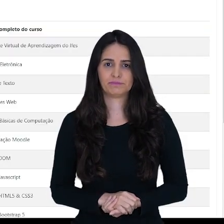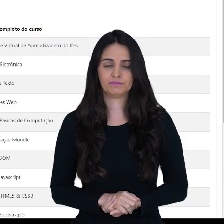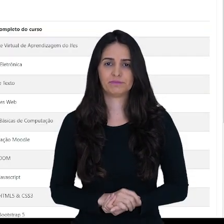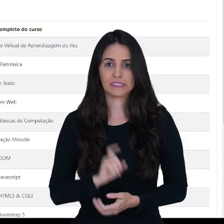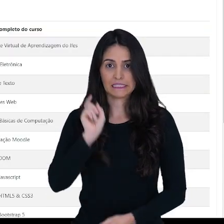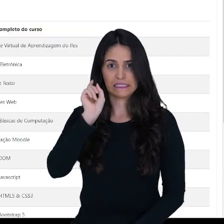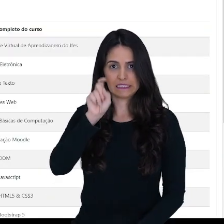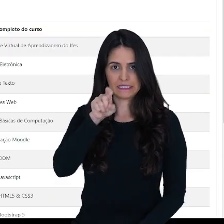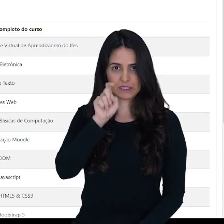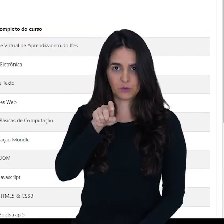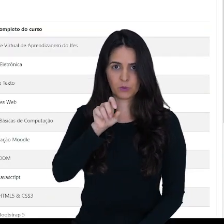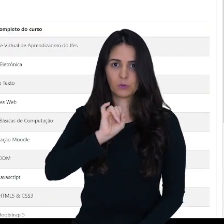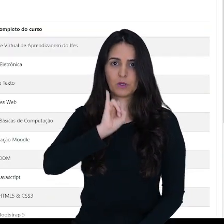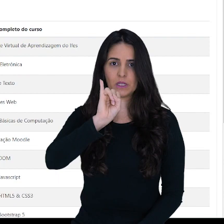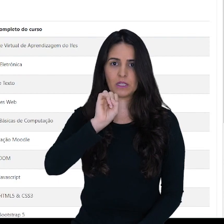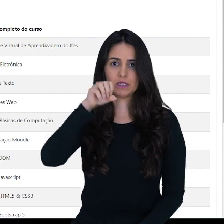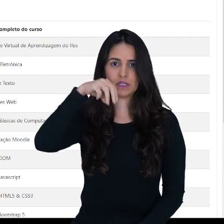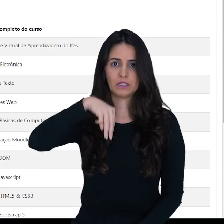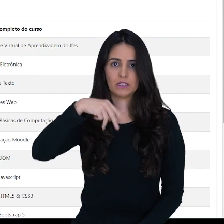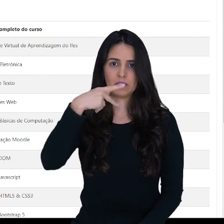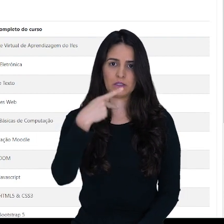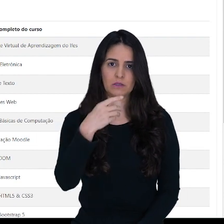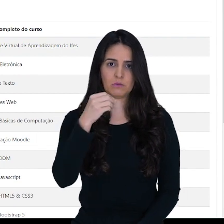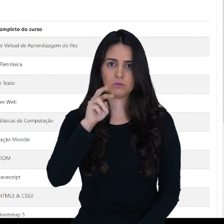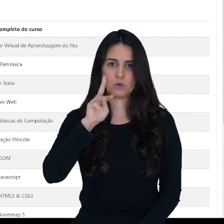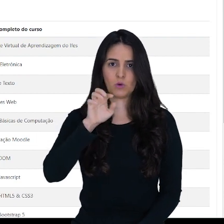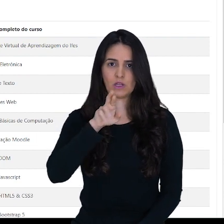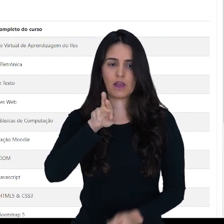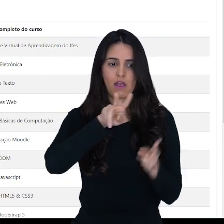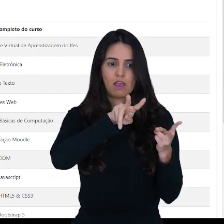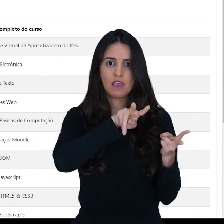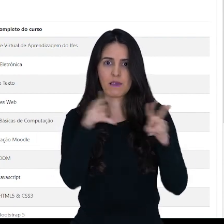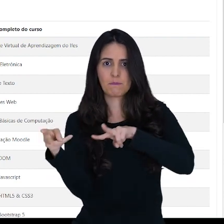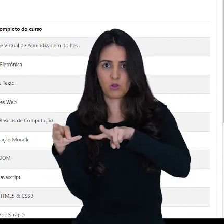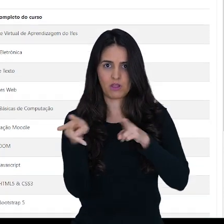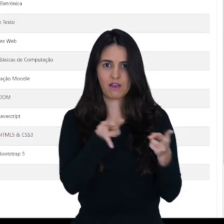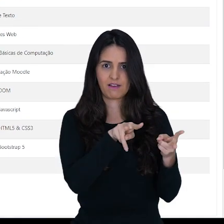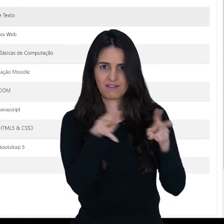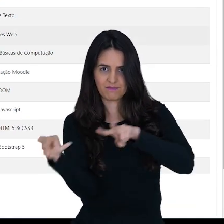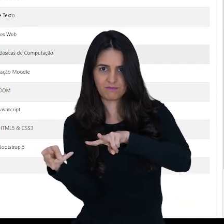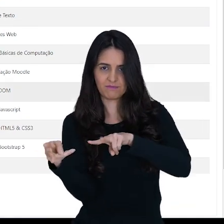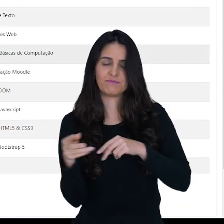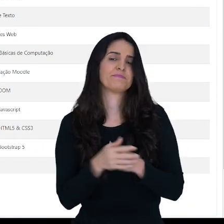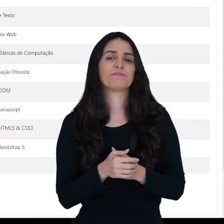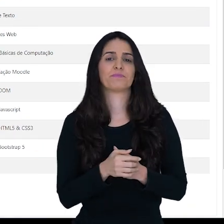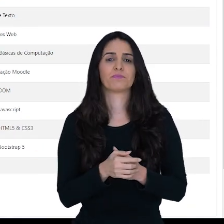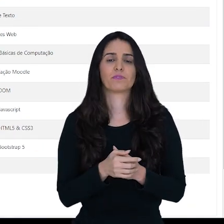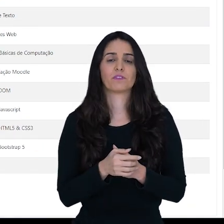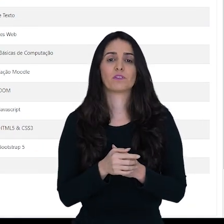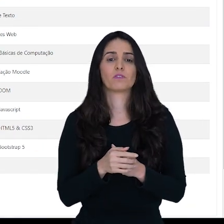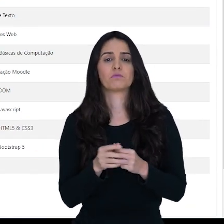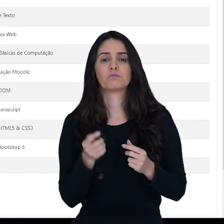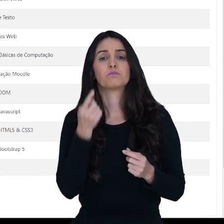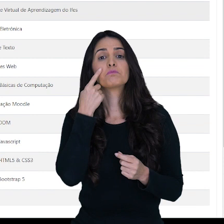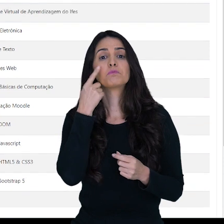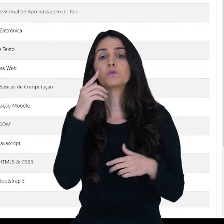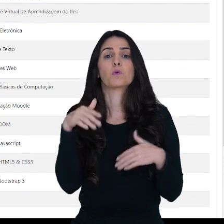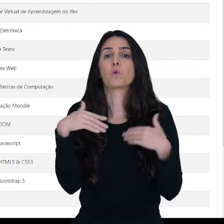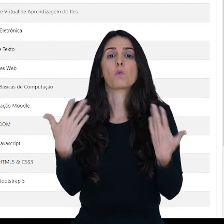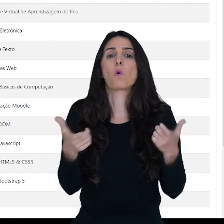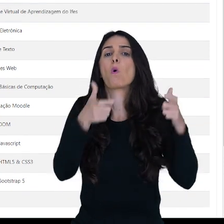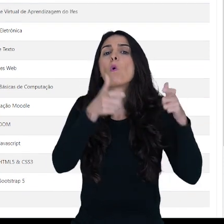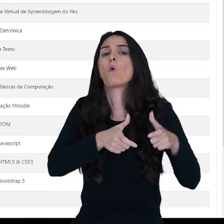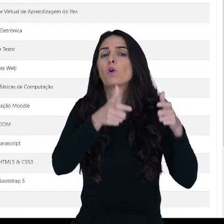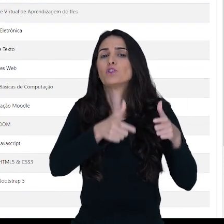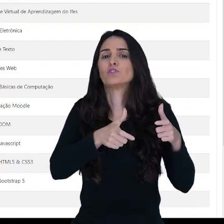ao acessar o menu de importar perceba que a primeira coisa que você vê é qual sala